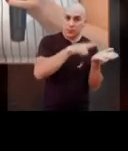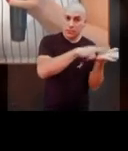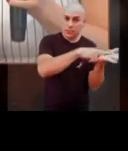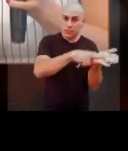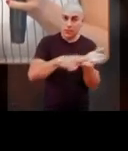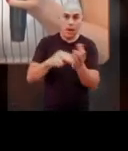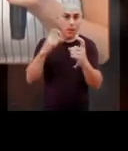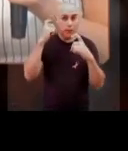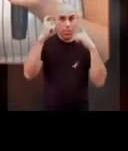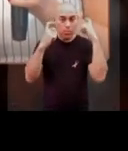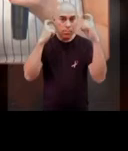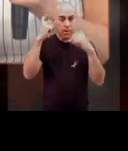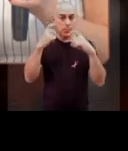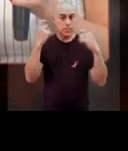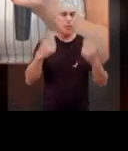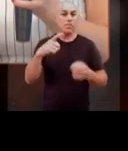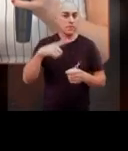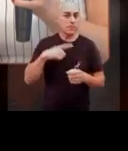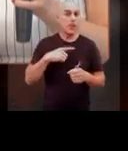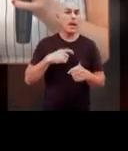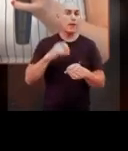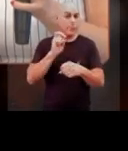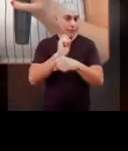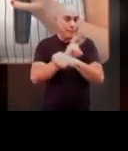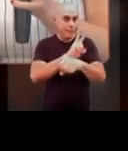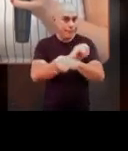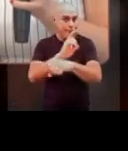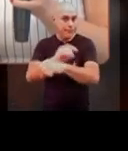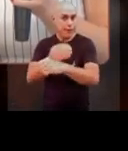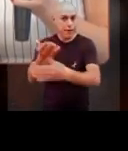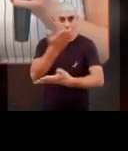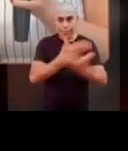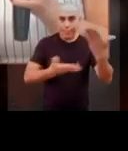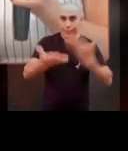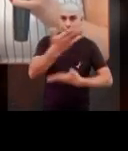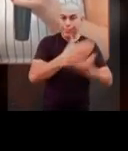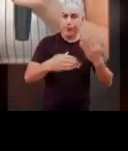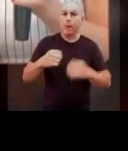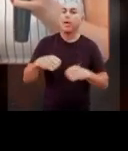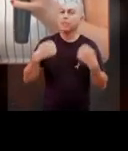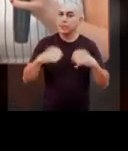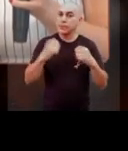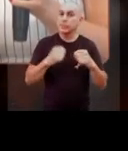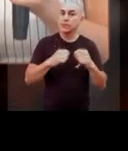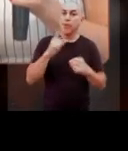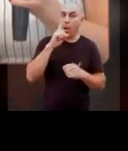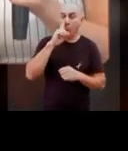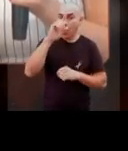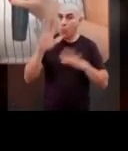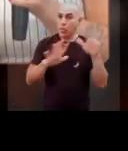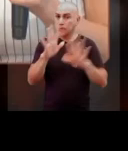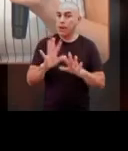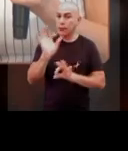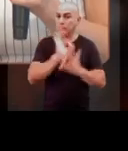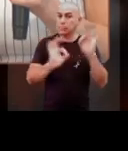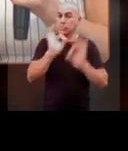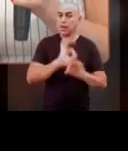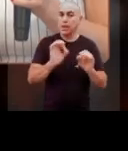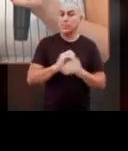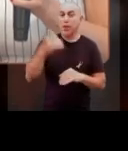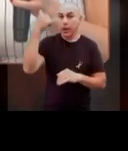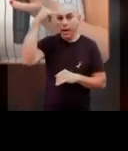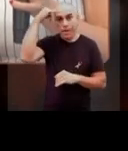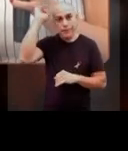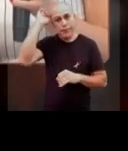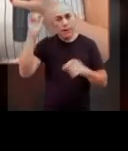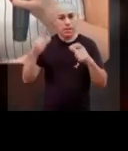maior preocupação, mas o vírus continua circulando. Então, todas as medidas devem ser tomadas. Nós vimos aí que nos